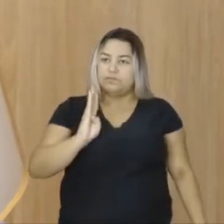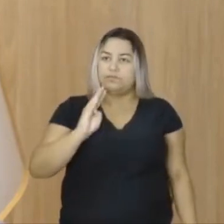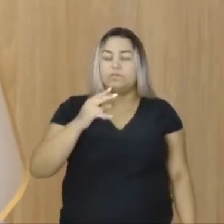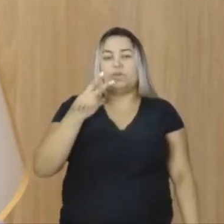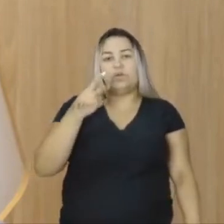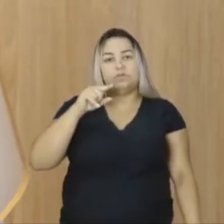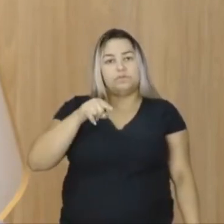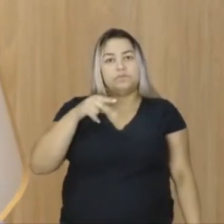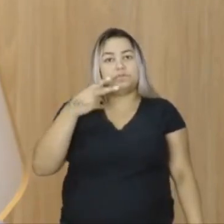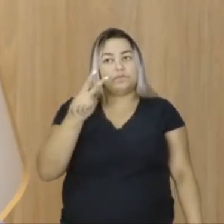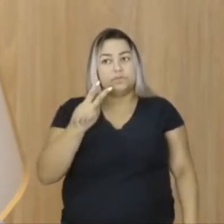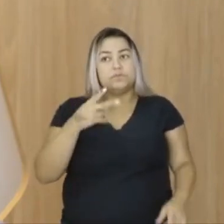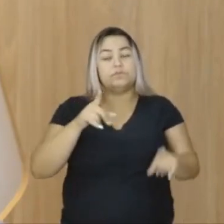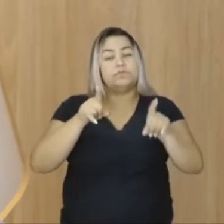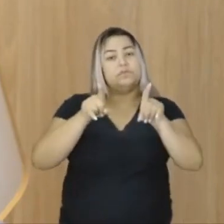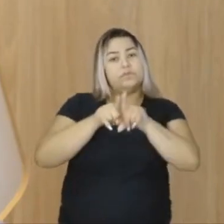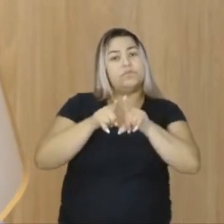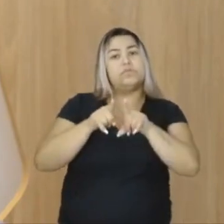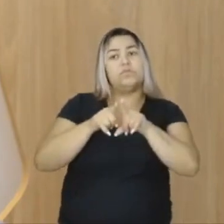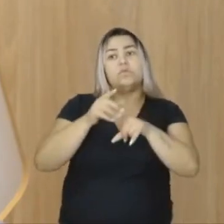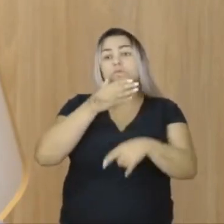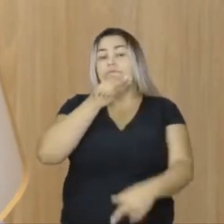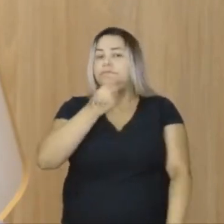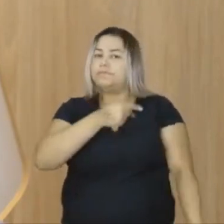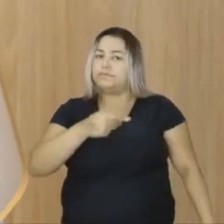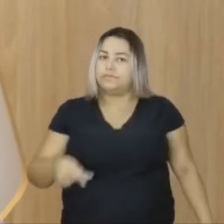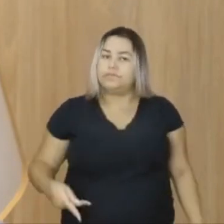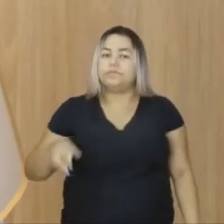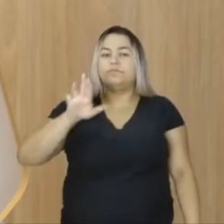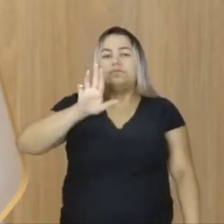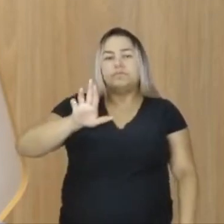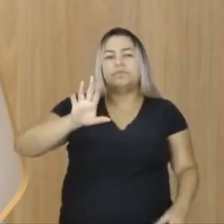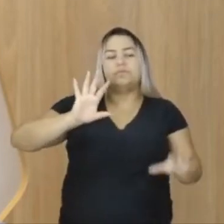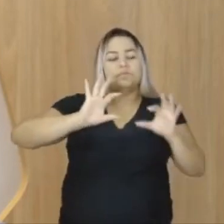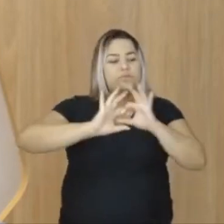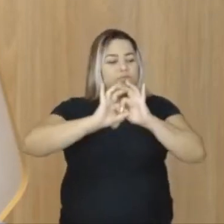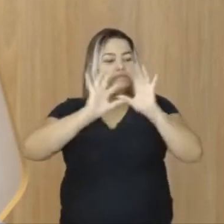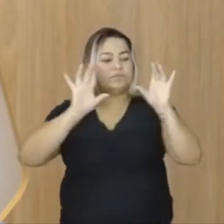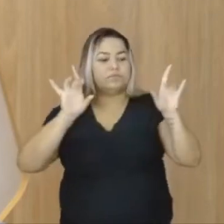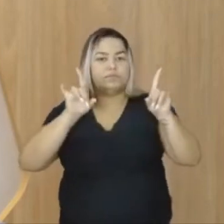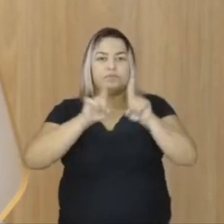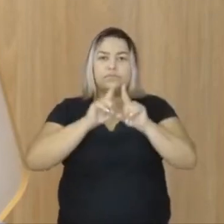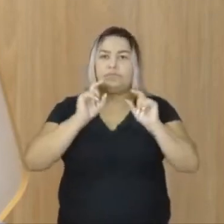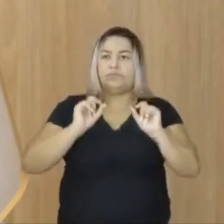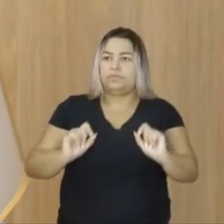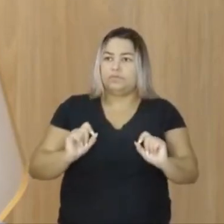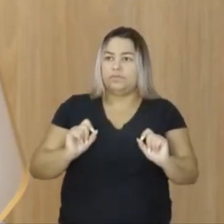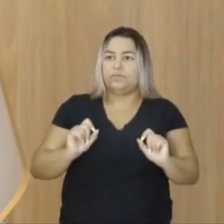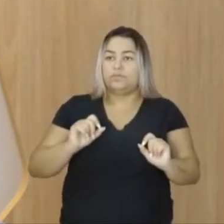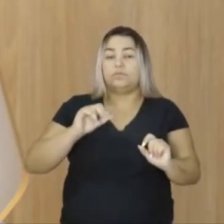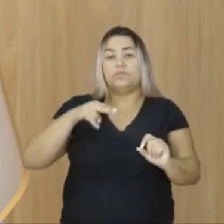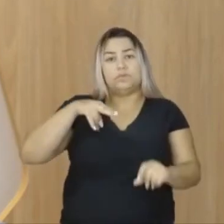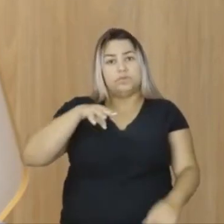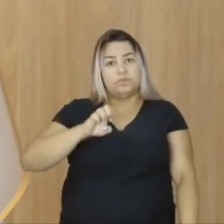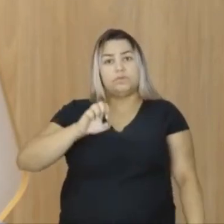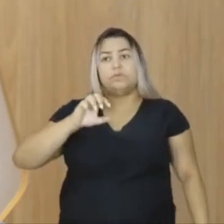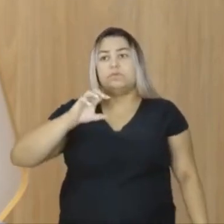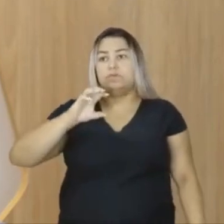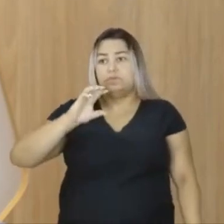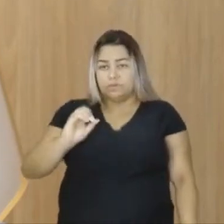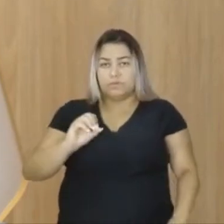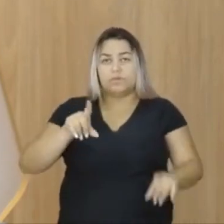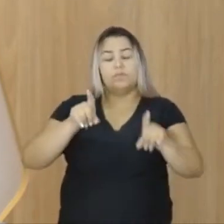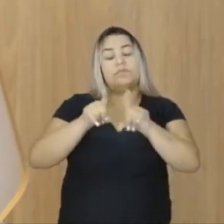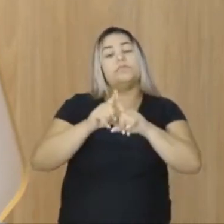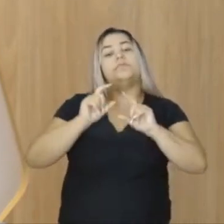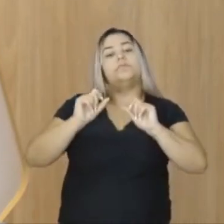2,2%. Então essa reforma do presidente Lula vai permitir o Brasil reindustrializar, ou neoindustrializar, e passar